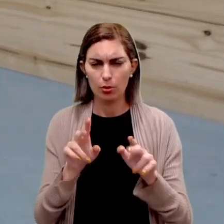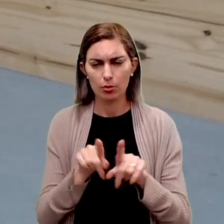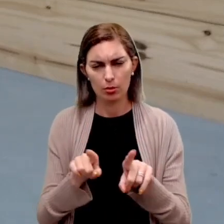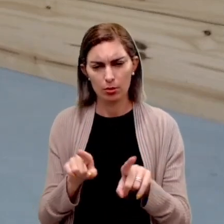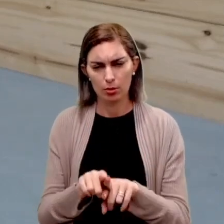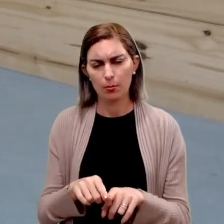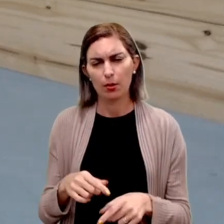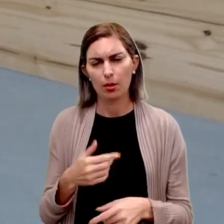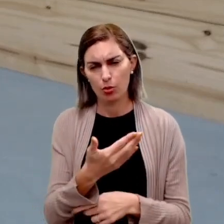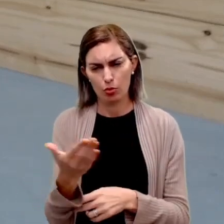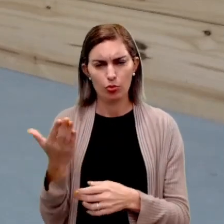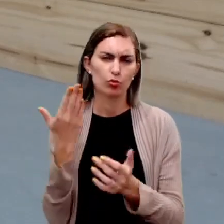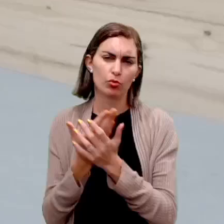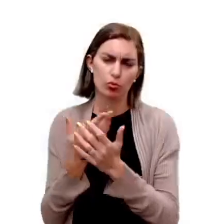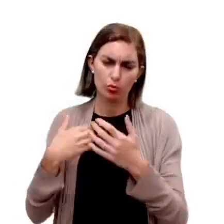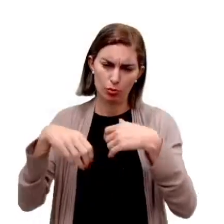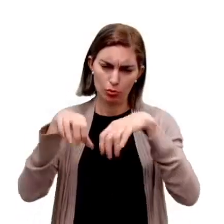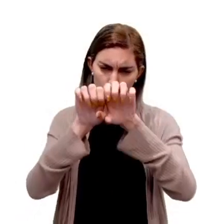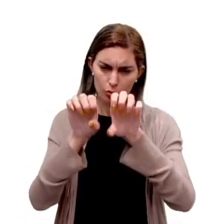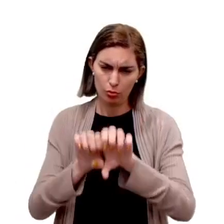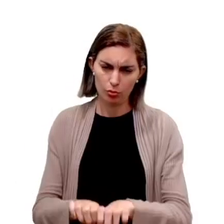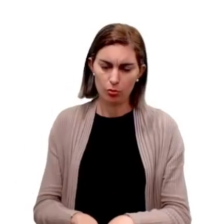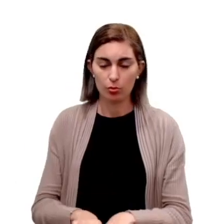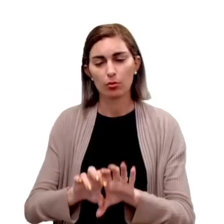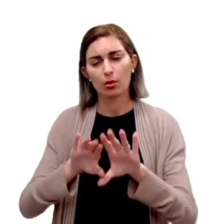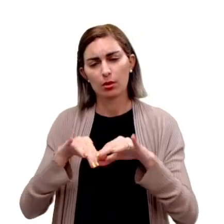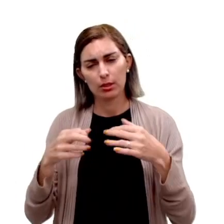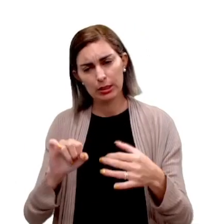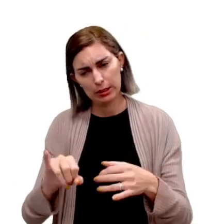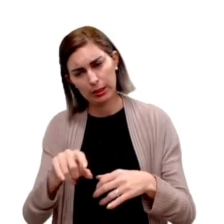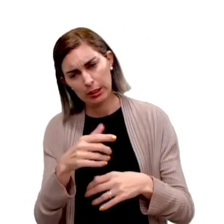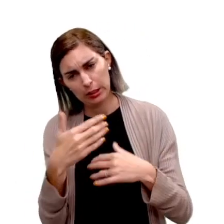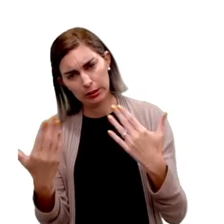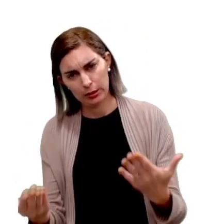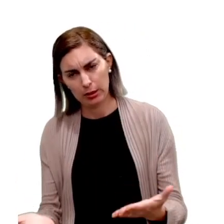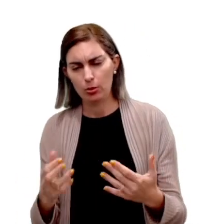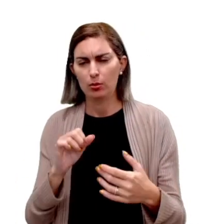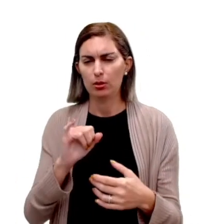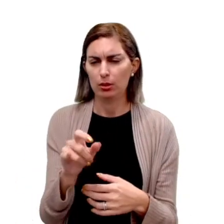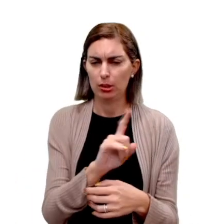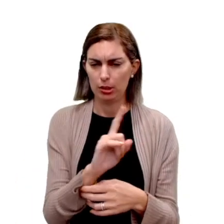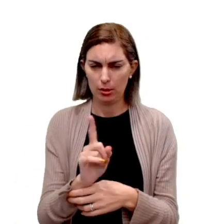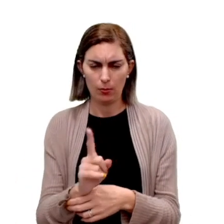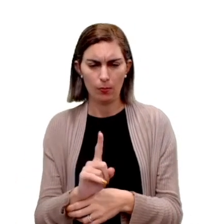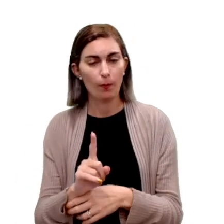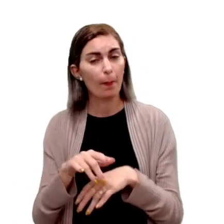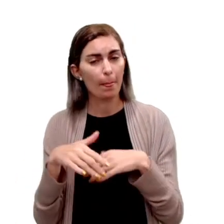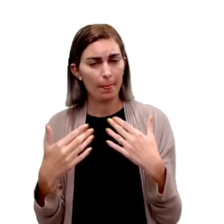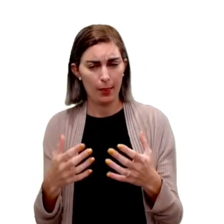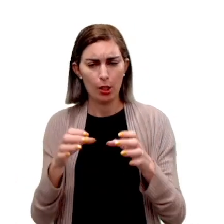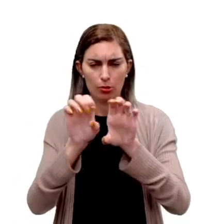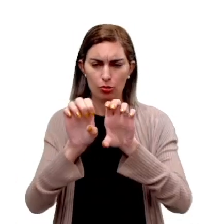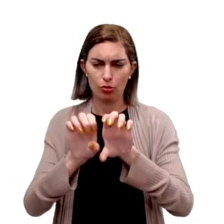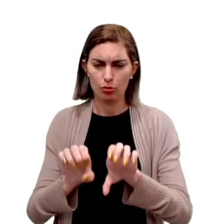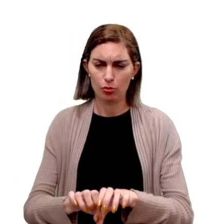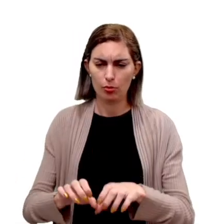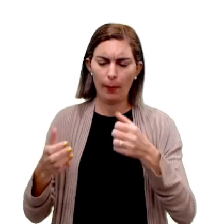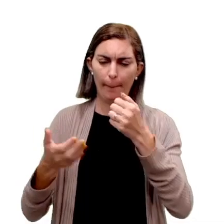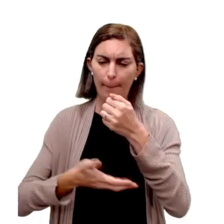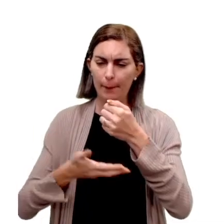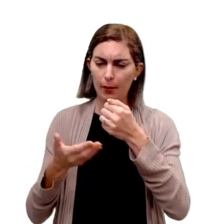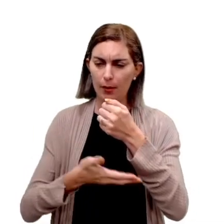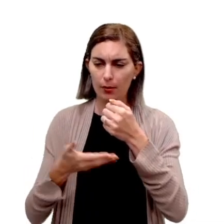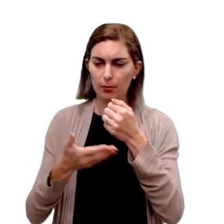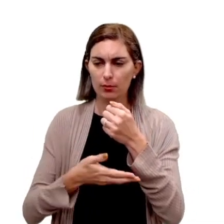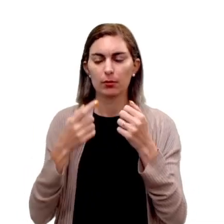lá. Estrutura se então versus se então se não. A estrutura básica, como